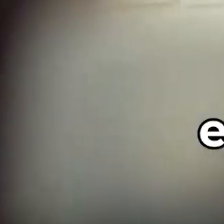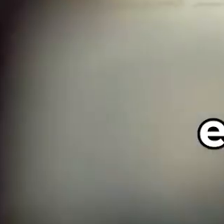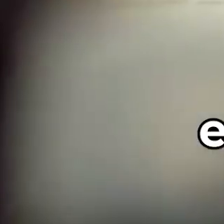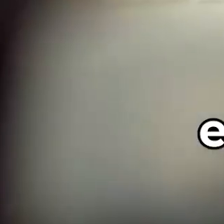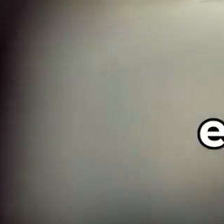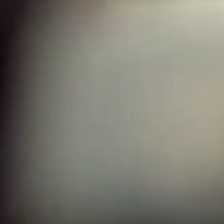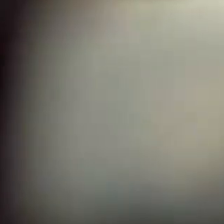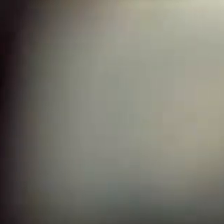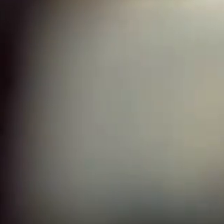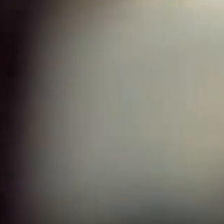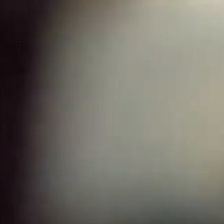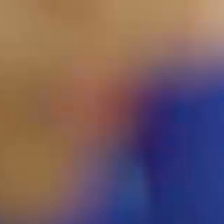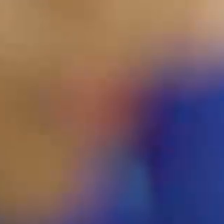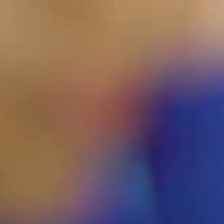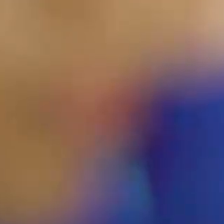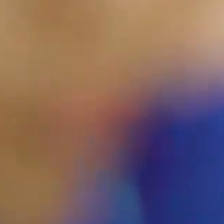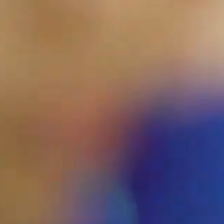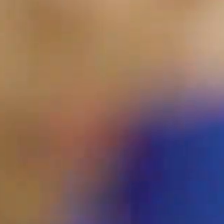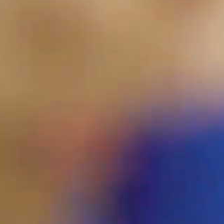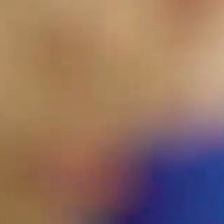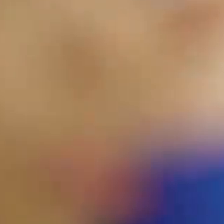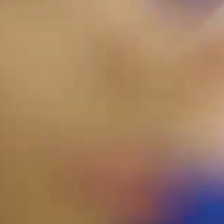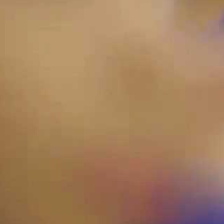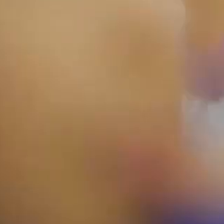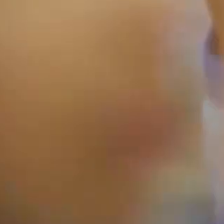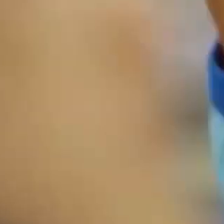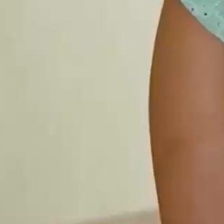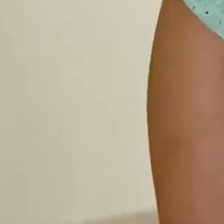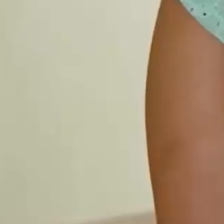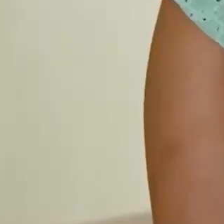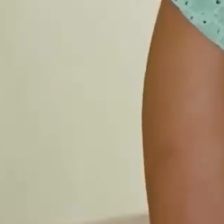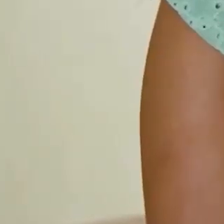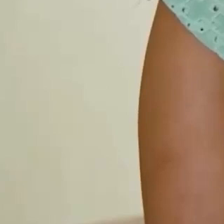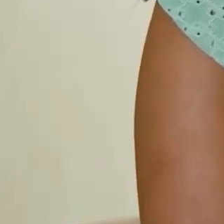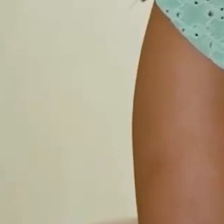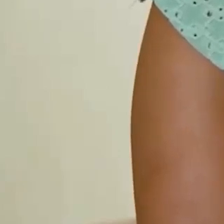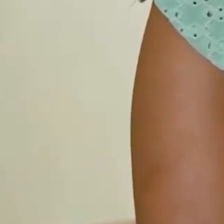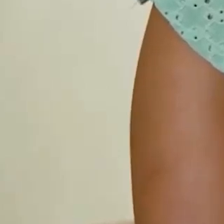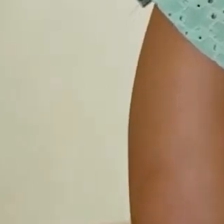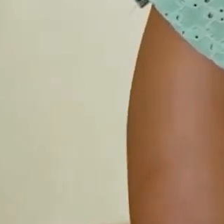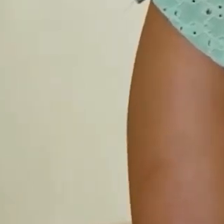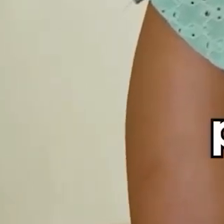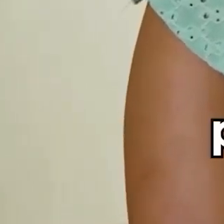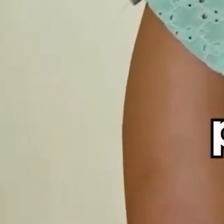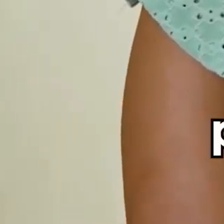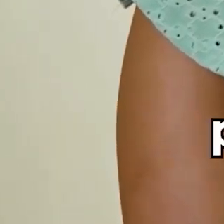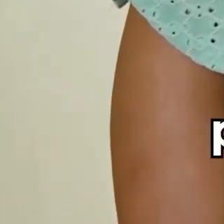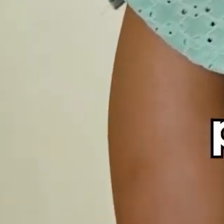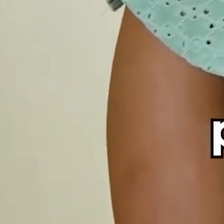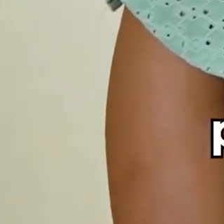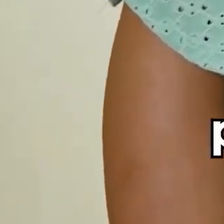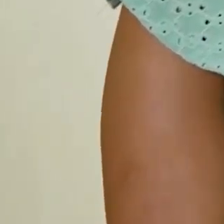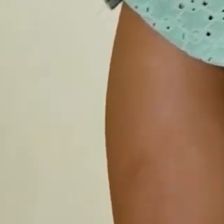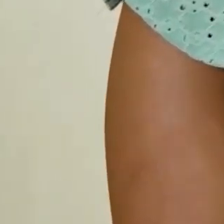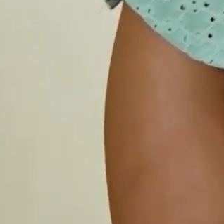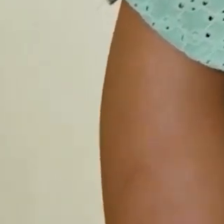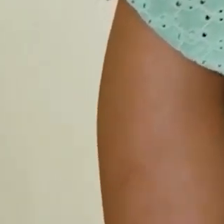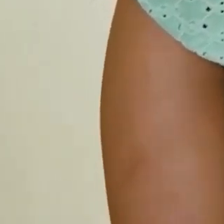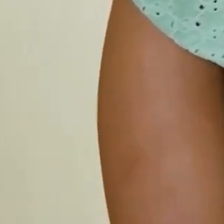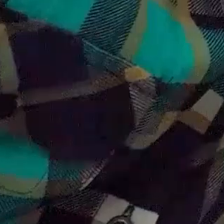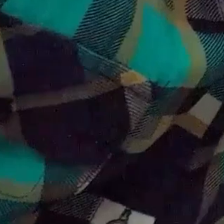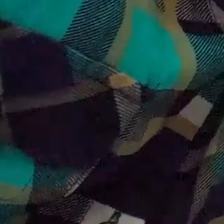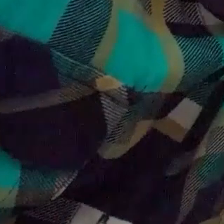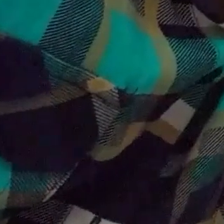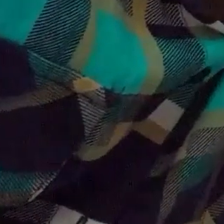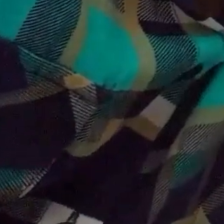para você suprir algumas coisas dentro de casa. Ele estando o dia todo na escola, você vai poder trabalhar tranquilo, porque você vai saber que ele está num